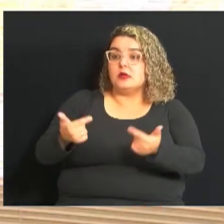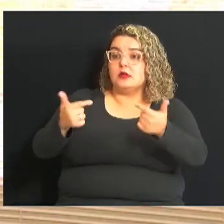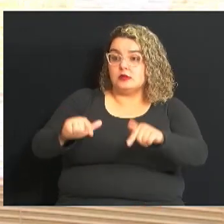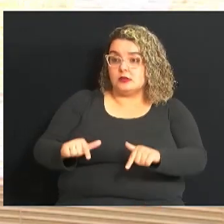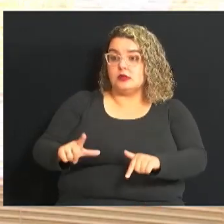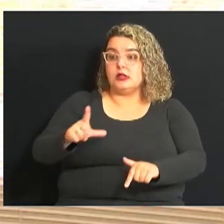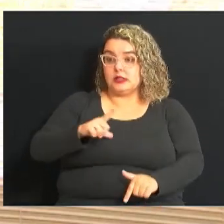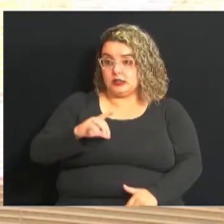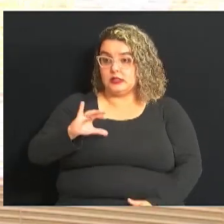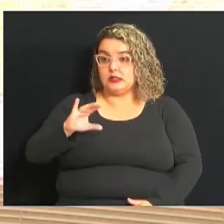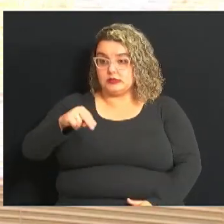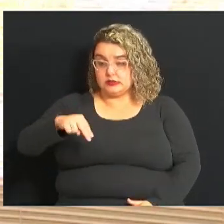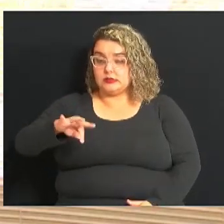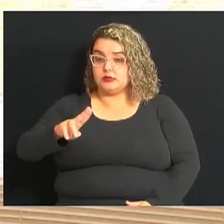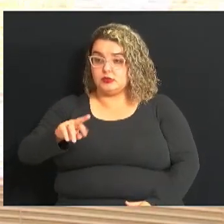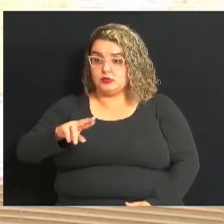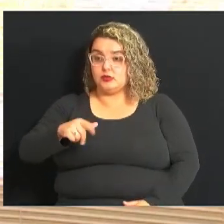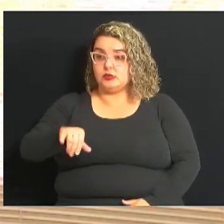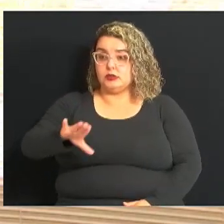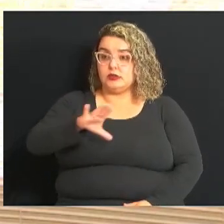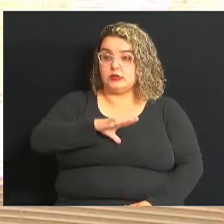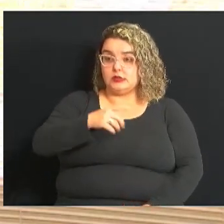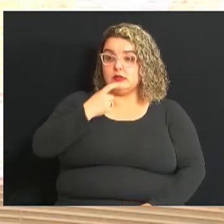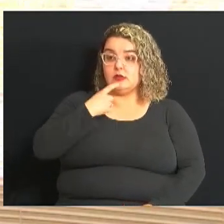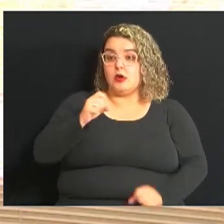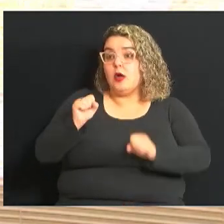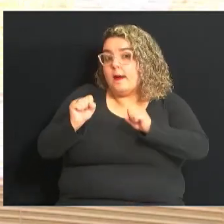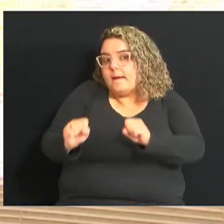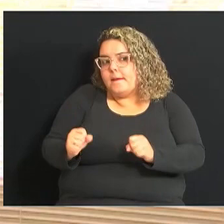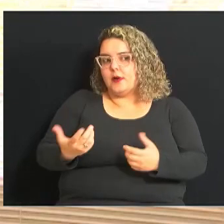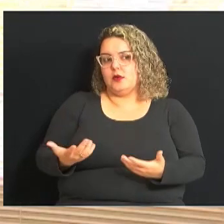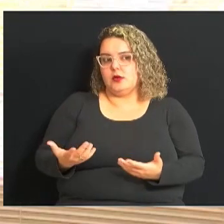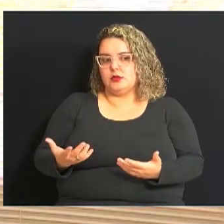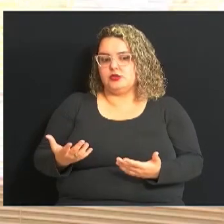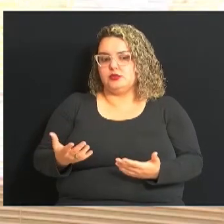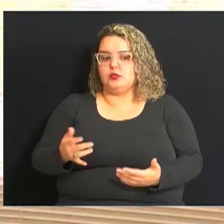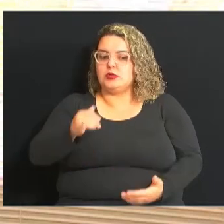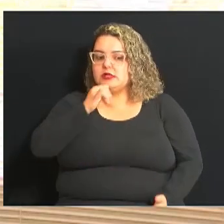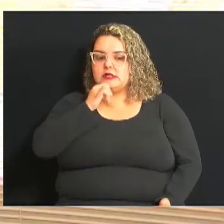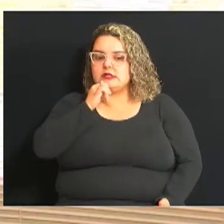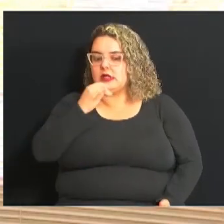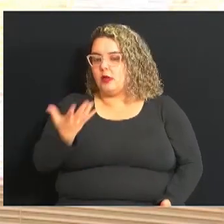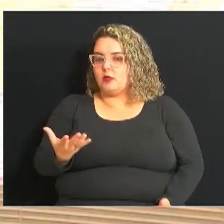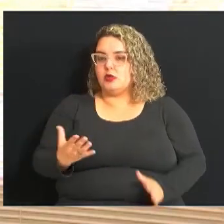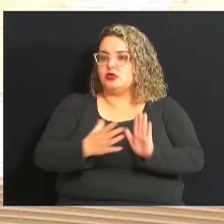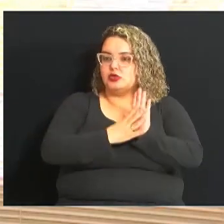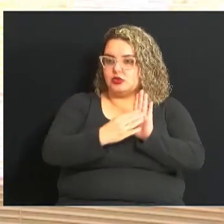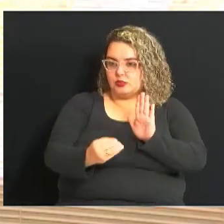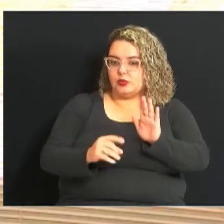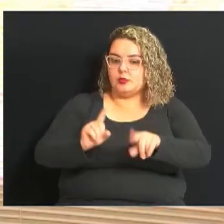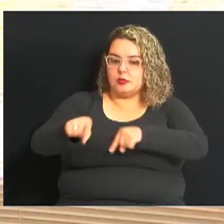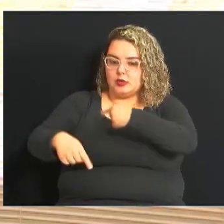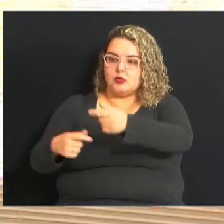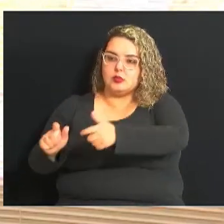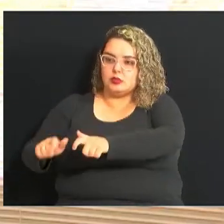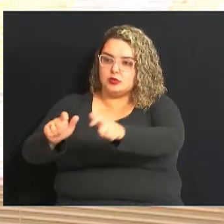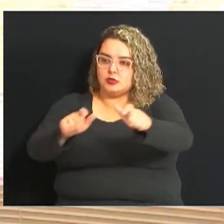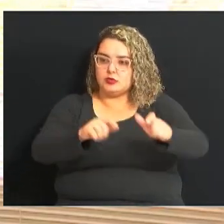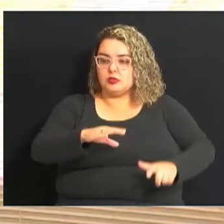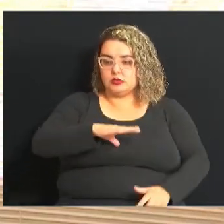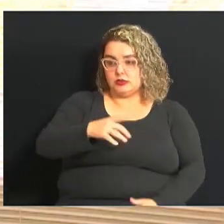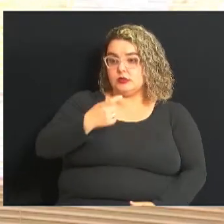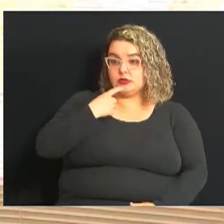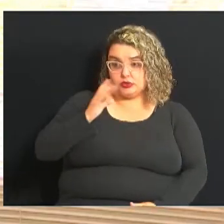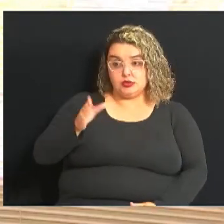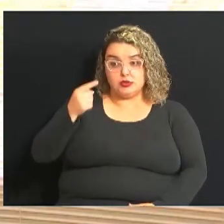cinturão, o primeiro local de Campinas? Você acha que pode servir, inclusive, de modelo para outros locais aqui da cidade? Já pensou